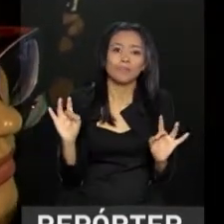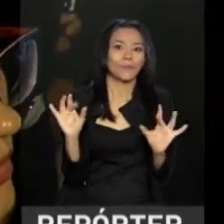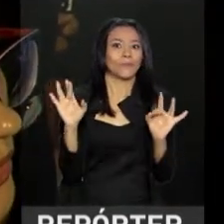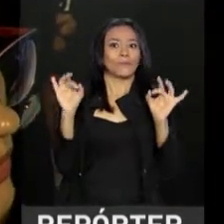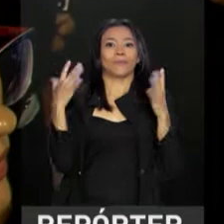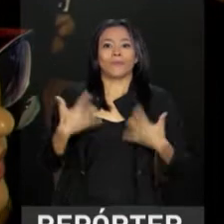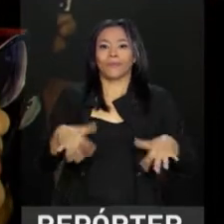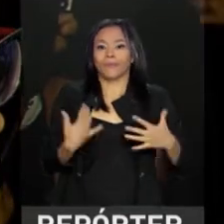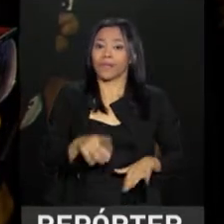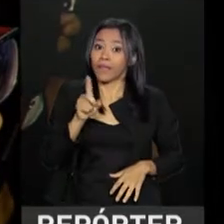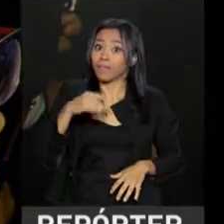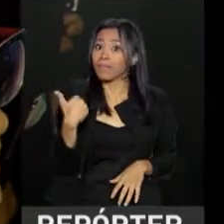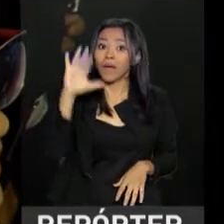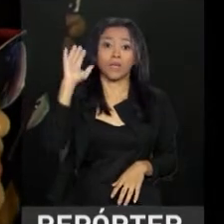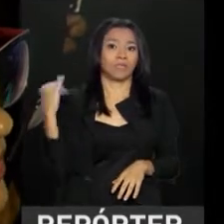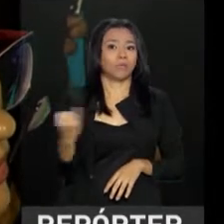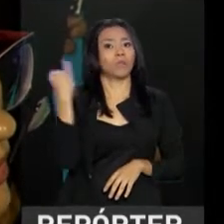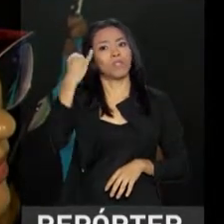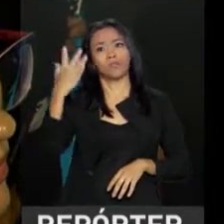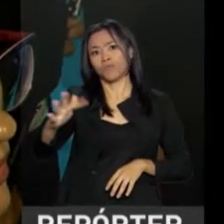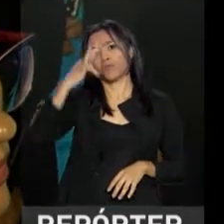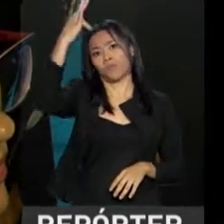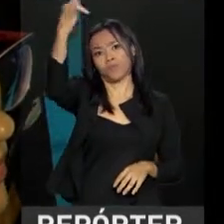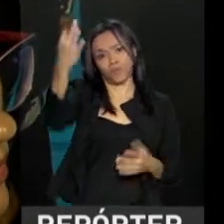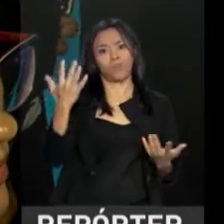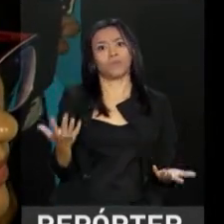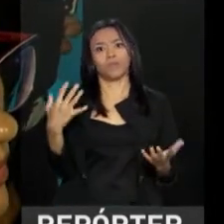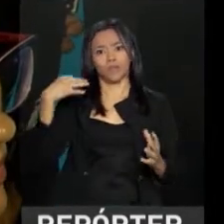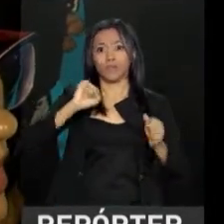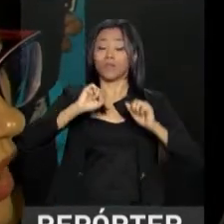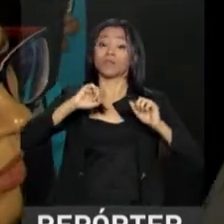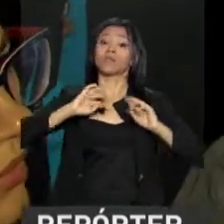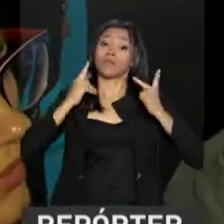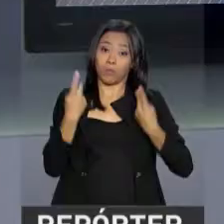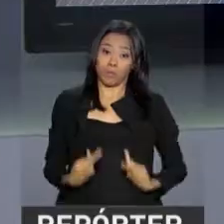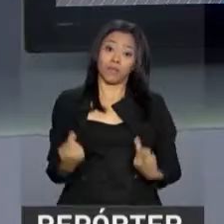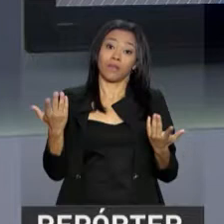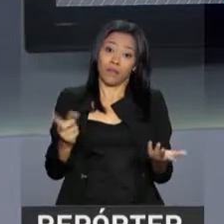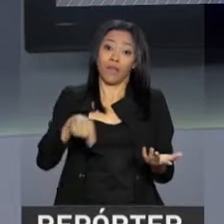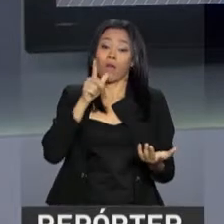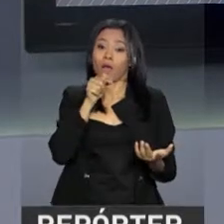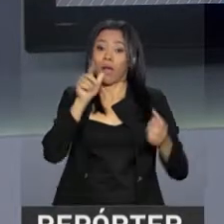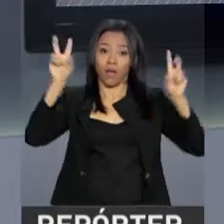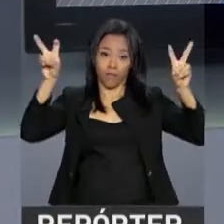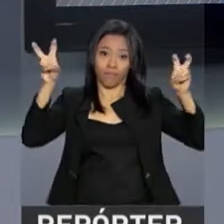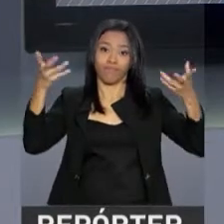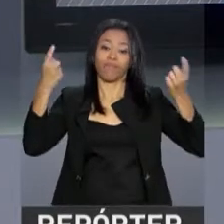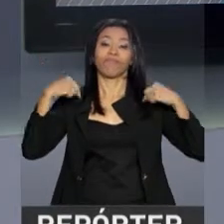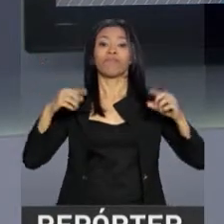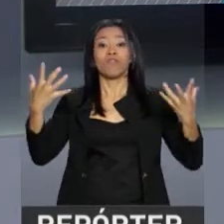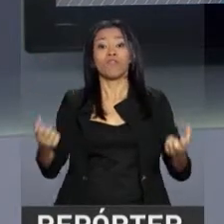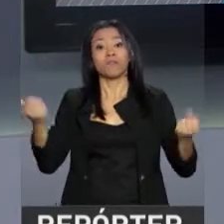tratando do tema mais importante para o futuro da humanidade que é o tema água nós vamos agora ao